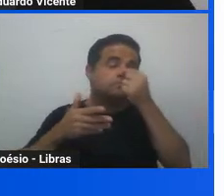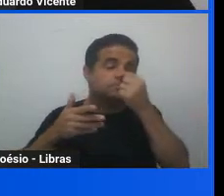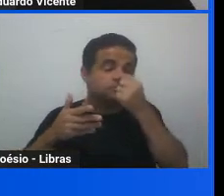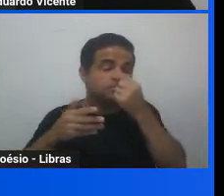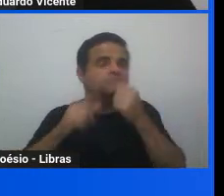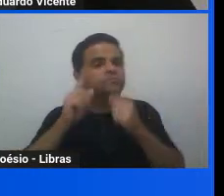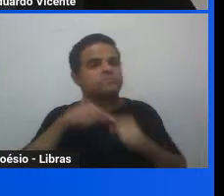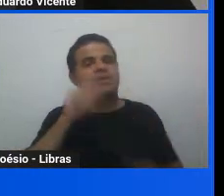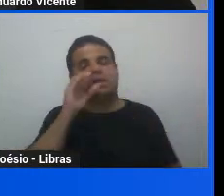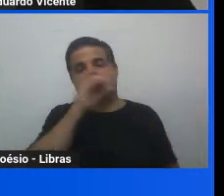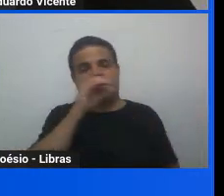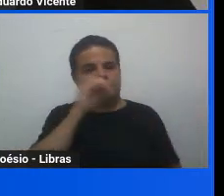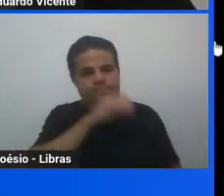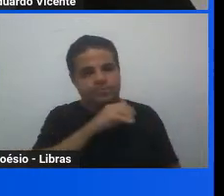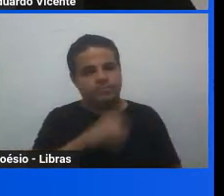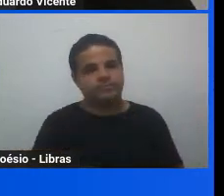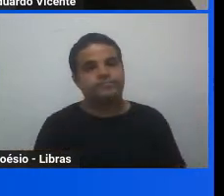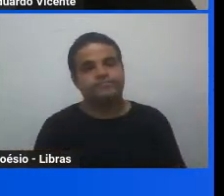rápido.